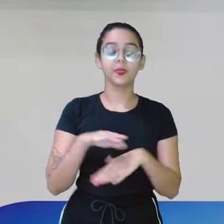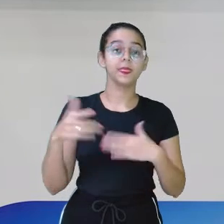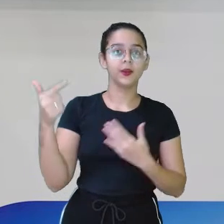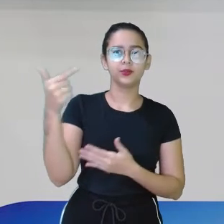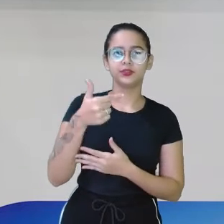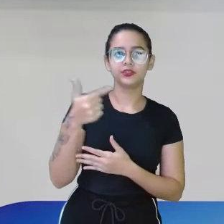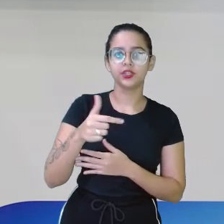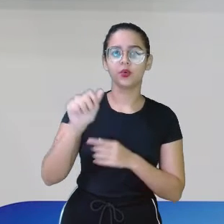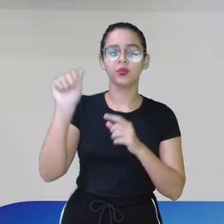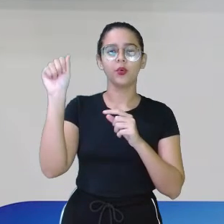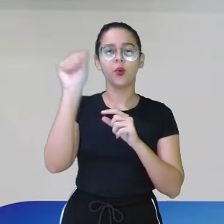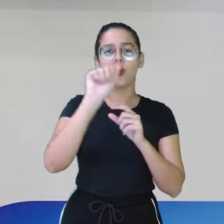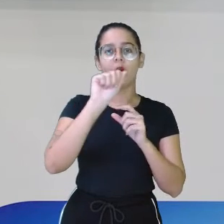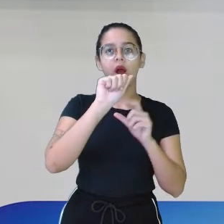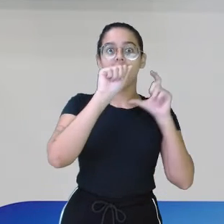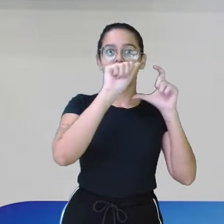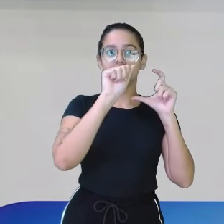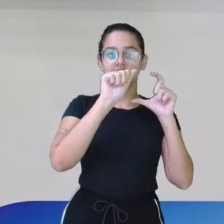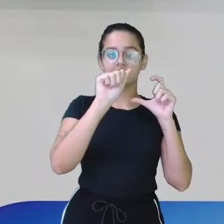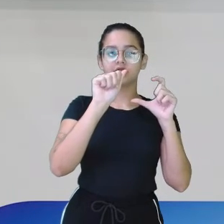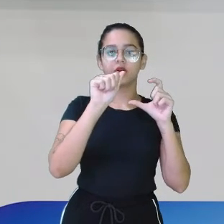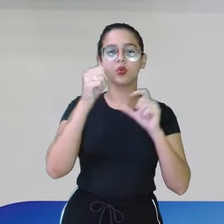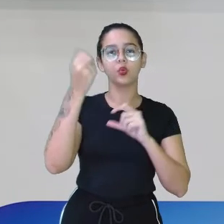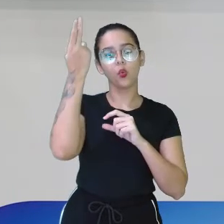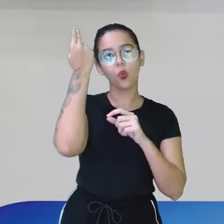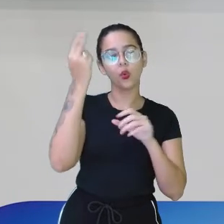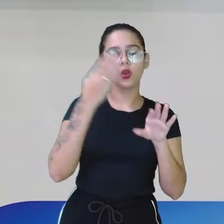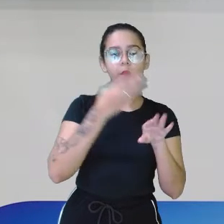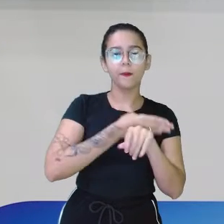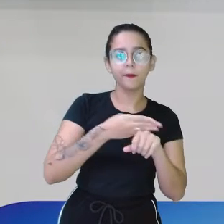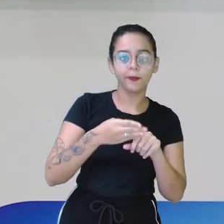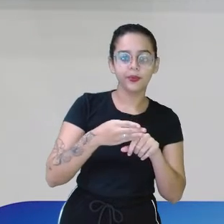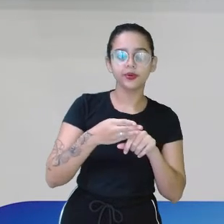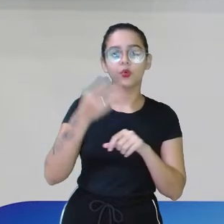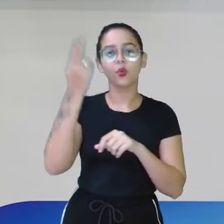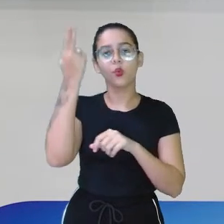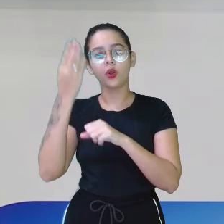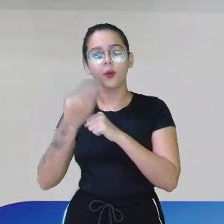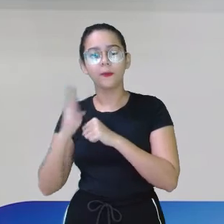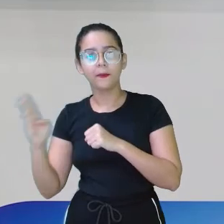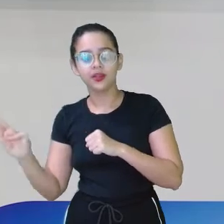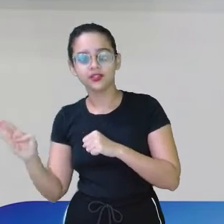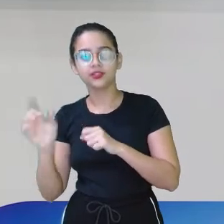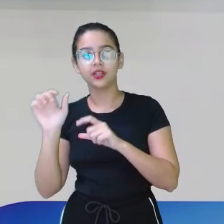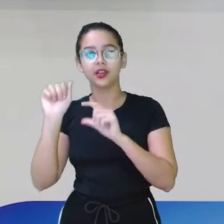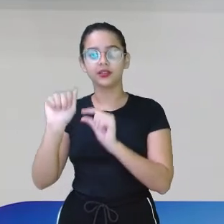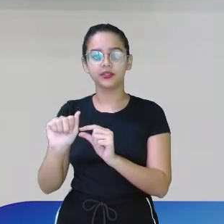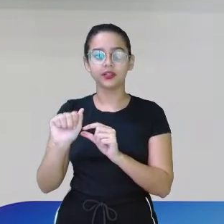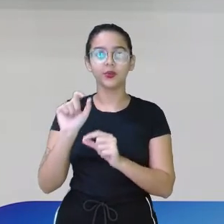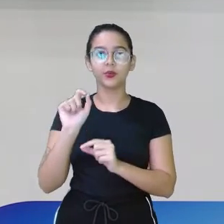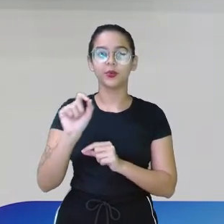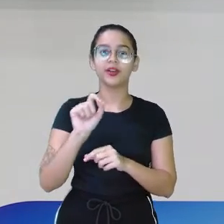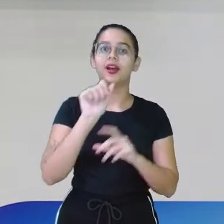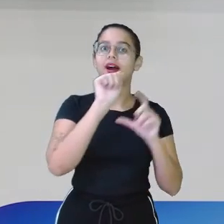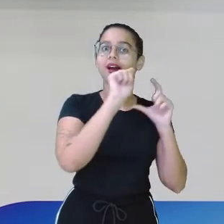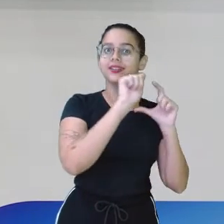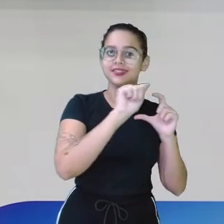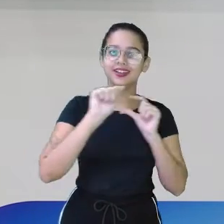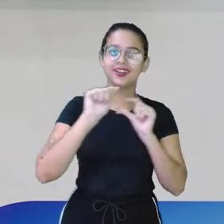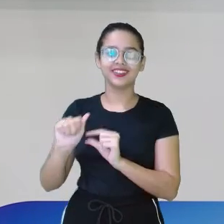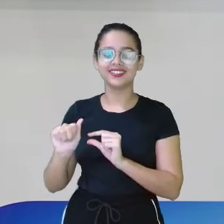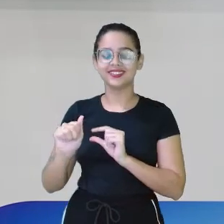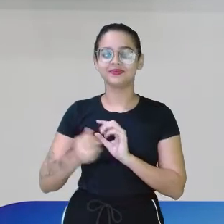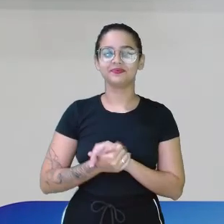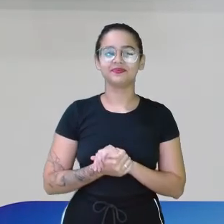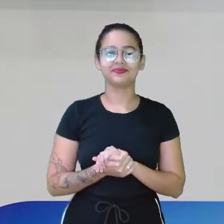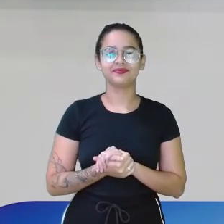segundo azão do coelhinho branco com o segundo azinho do coelhinho bege vai ser o que de novo? Azão, azinho.